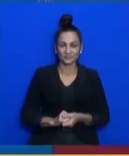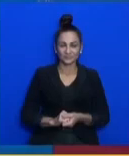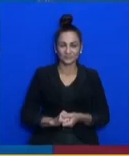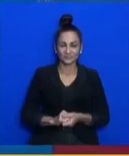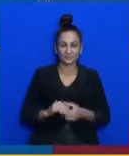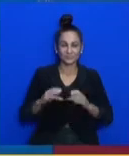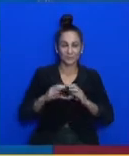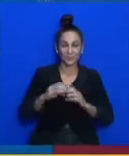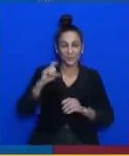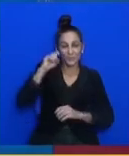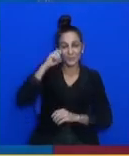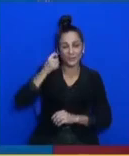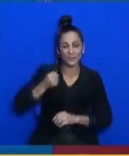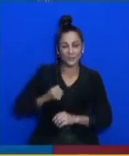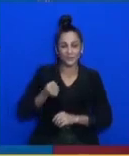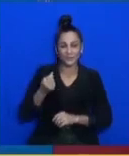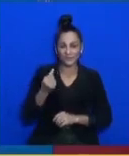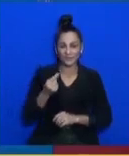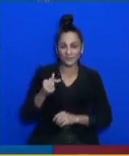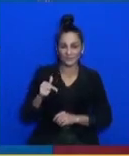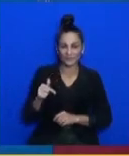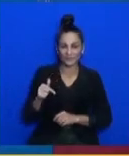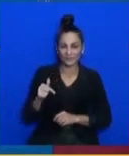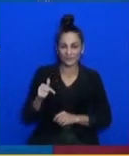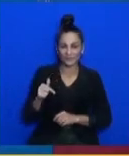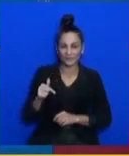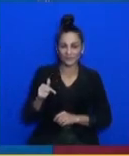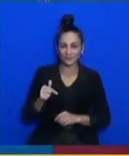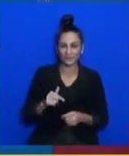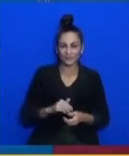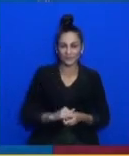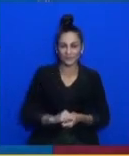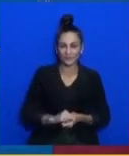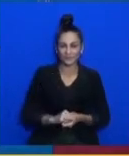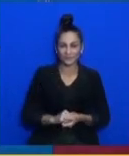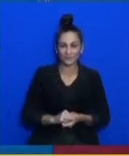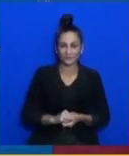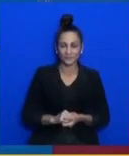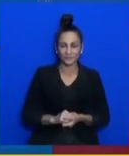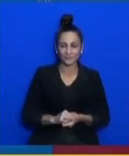Quinta bola preta número 17.